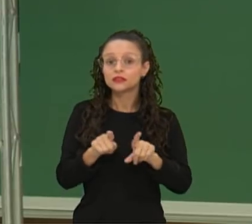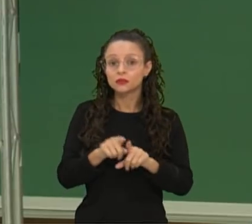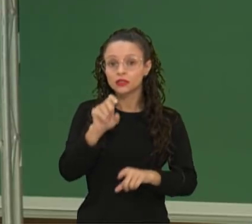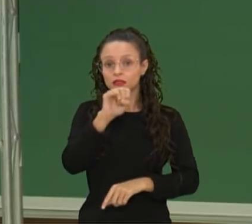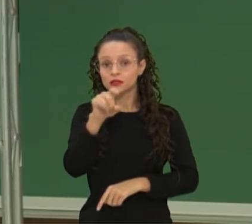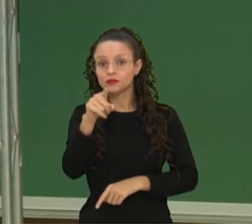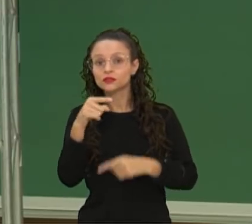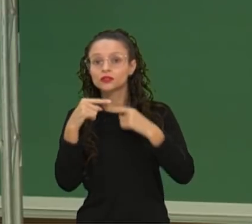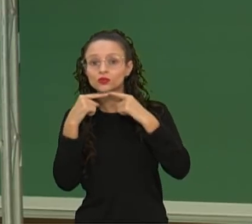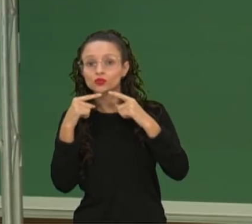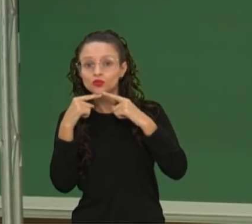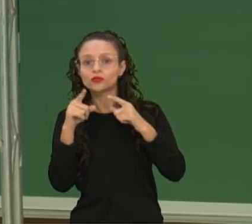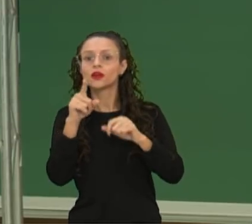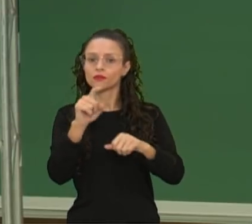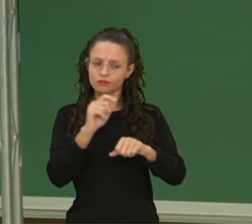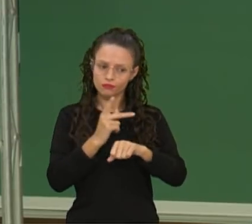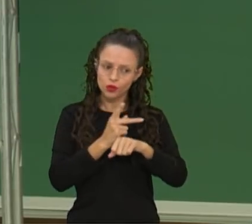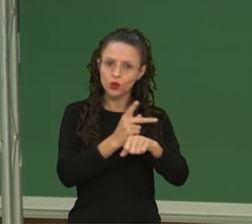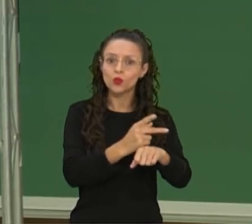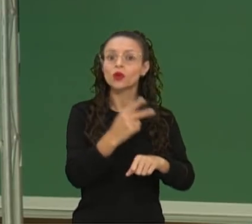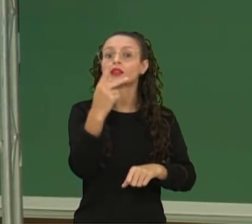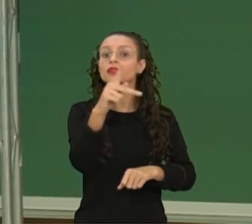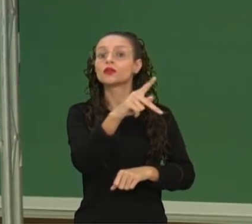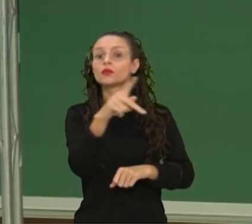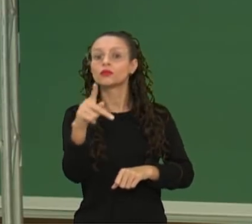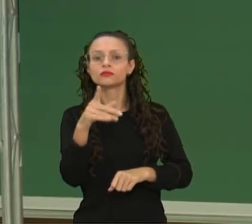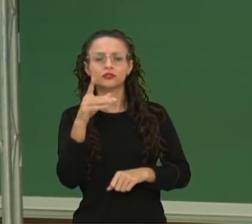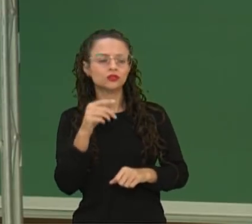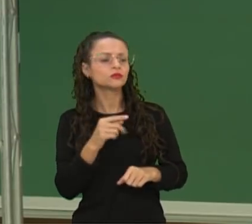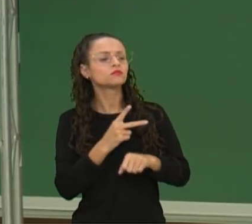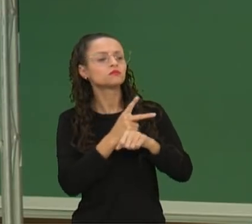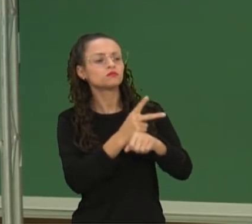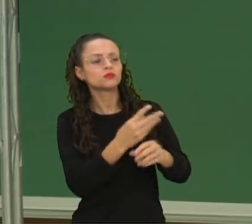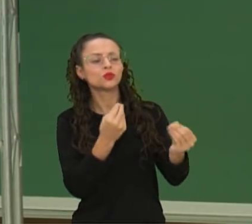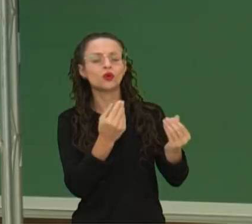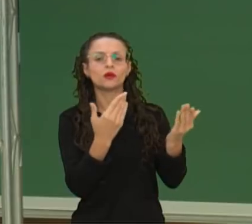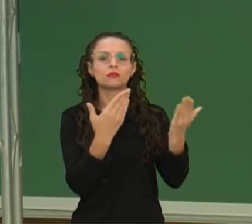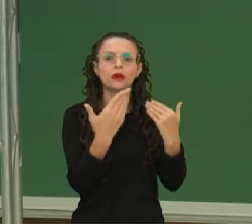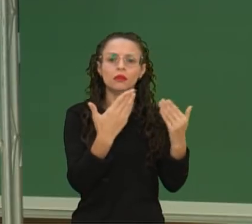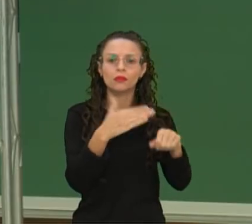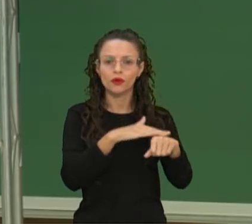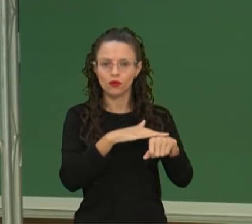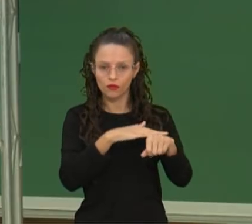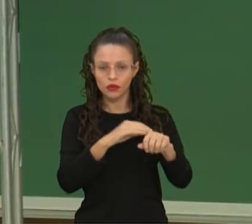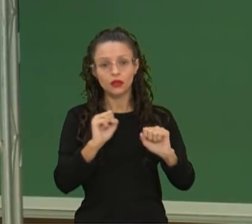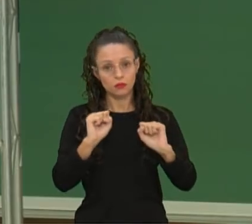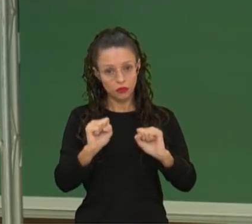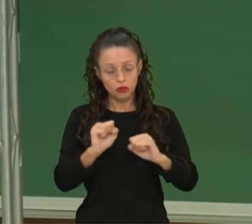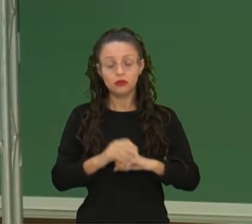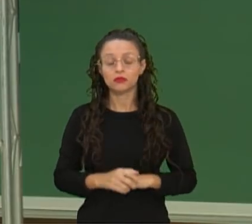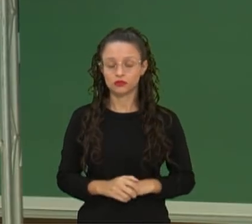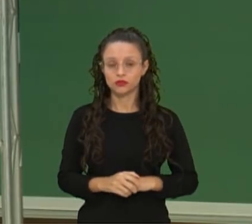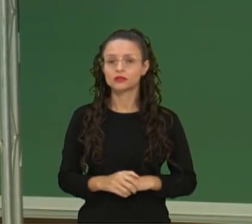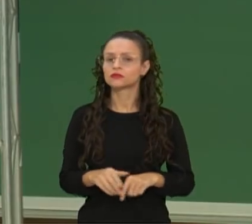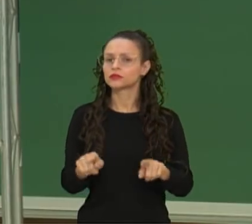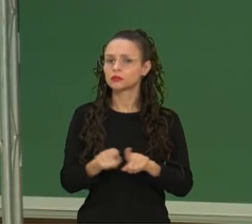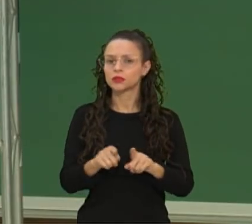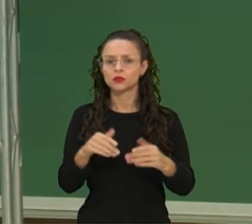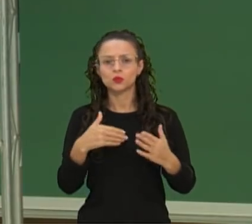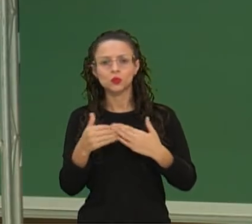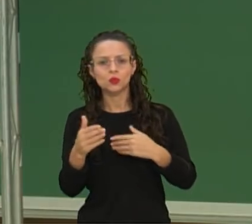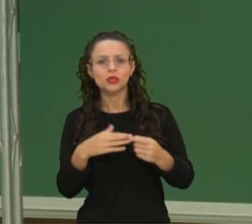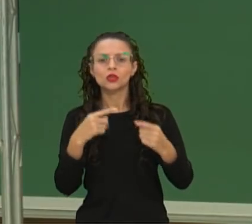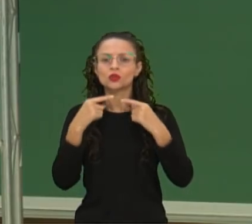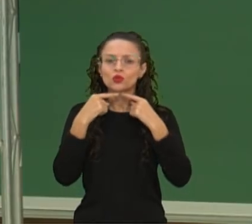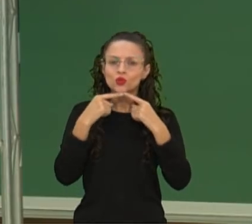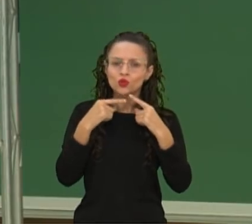através do Classroom ou qualquer outra forma que o teu professor disponibilizou para você. E qualquer dúvida de